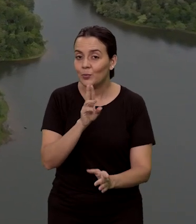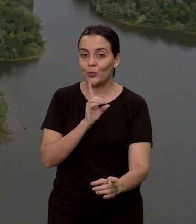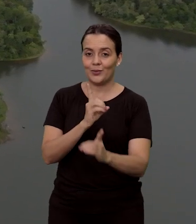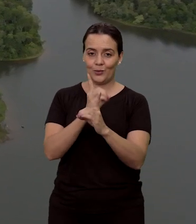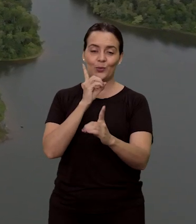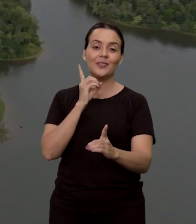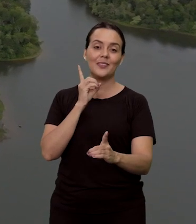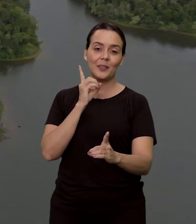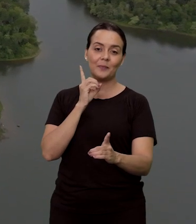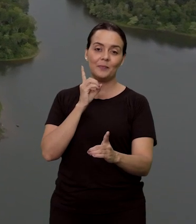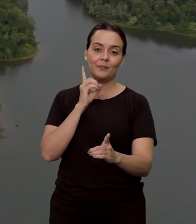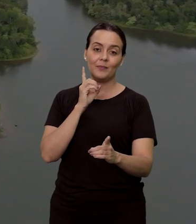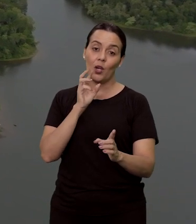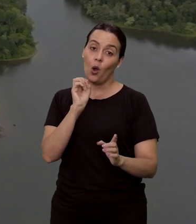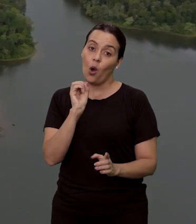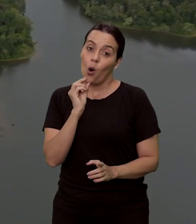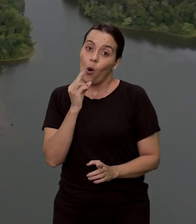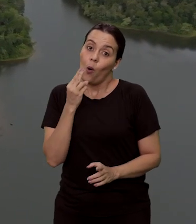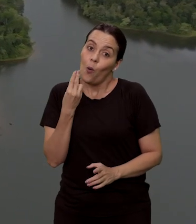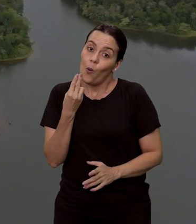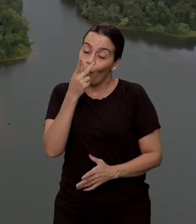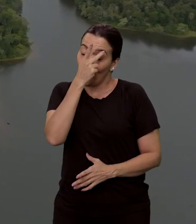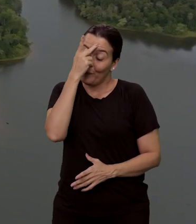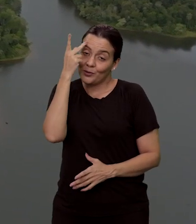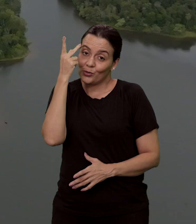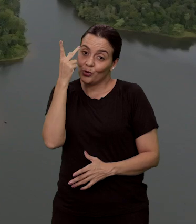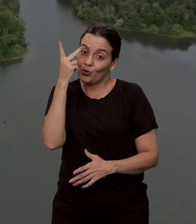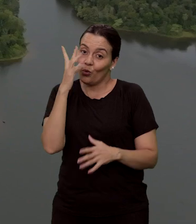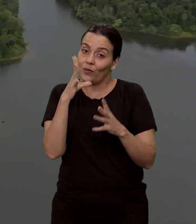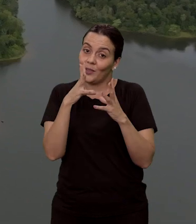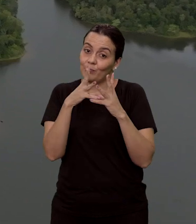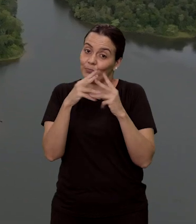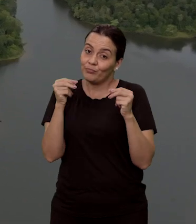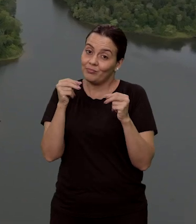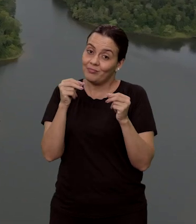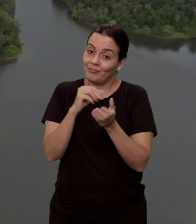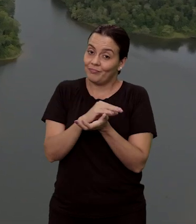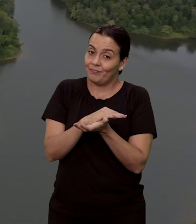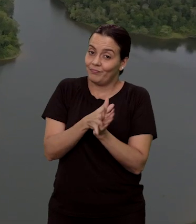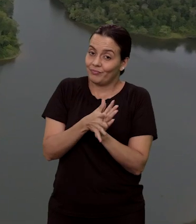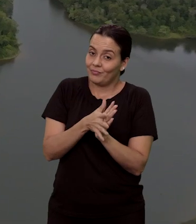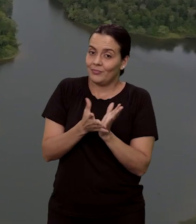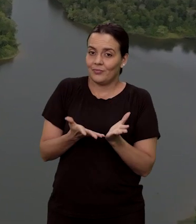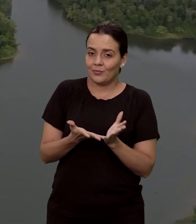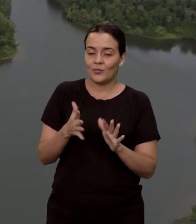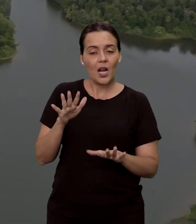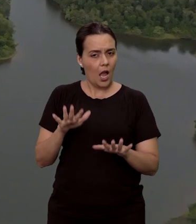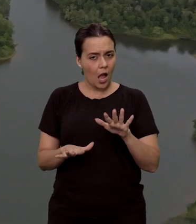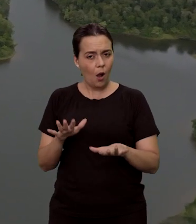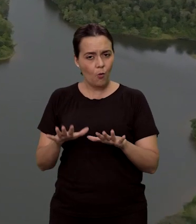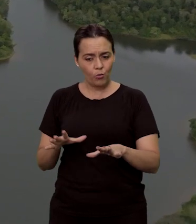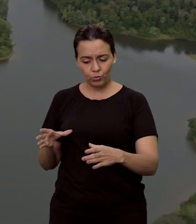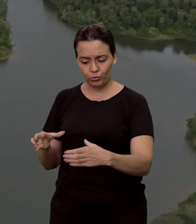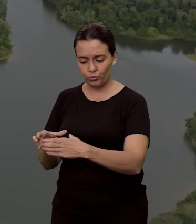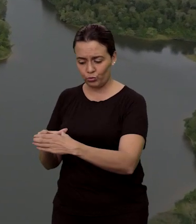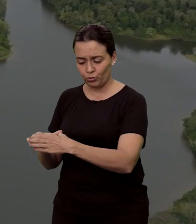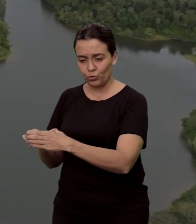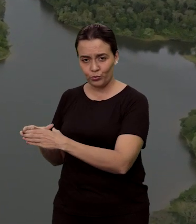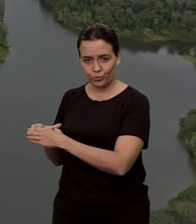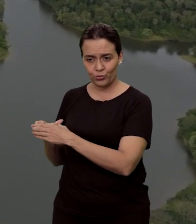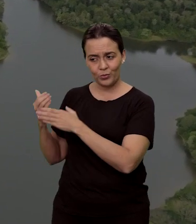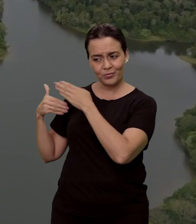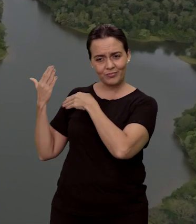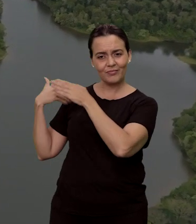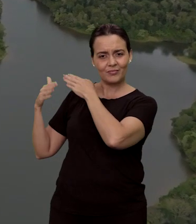literalmente extinto, né? Sempre é bom lembrar, acho que algumas civilizações já foram extintas na